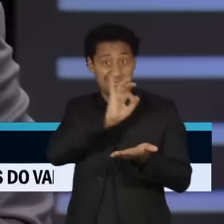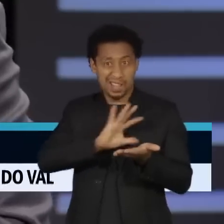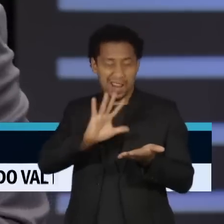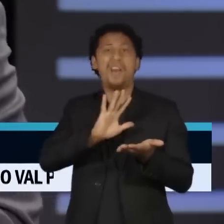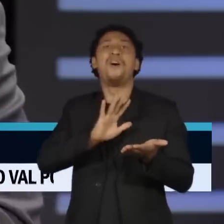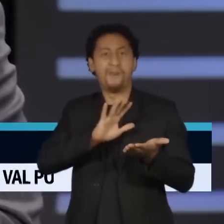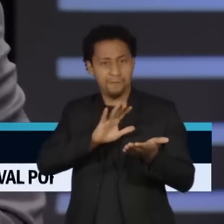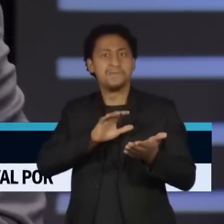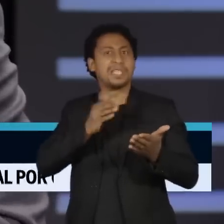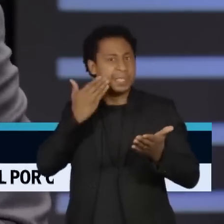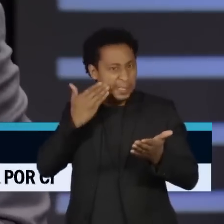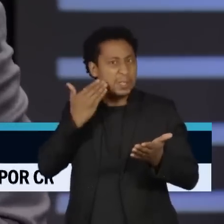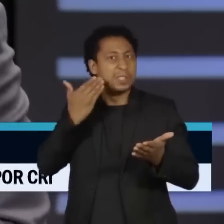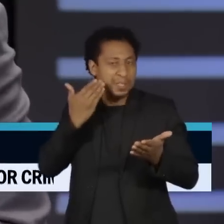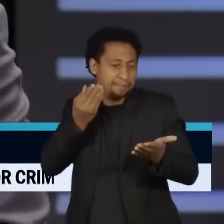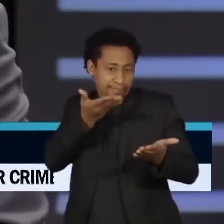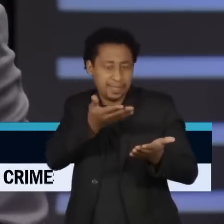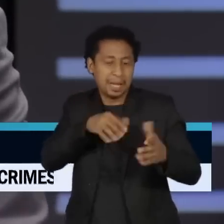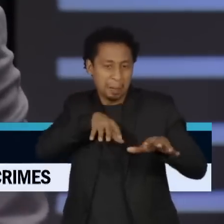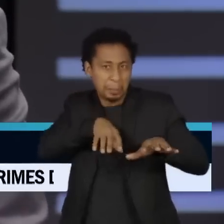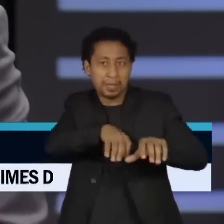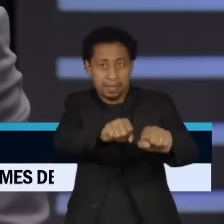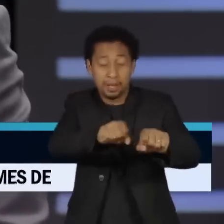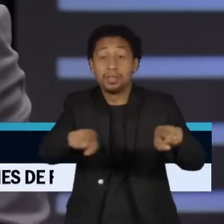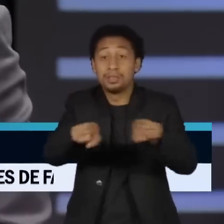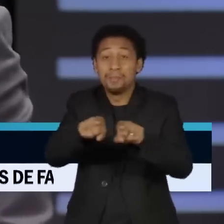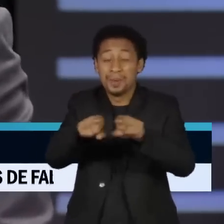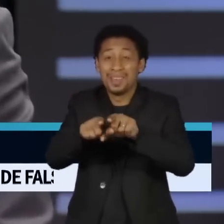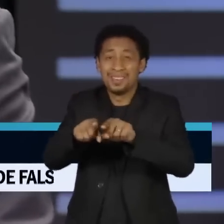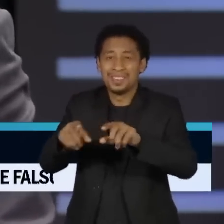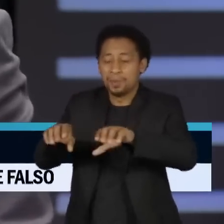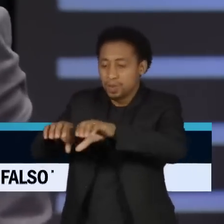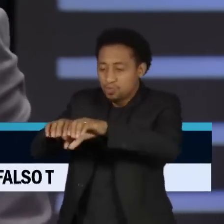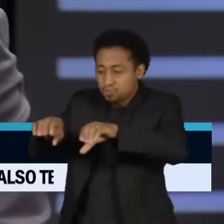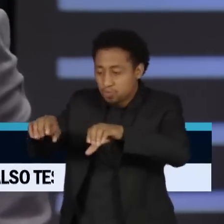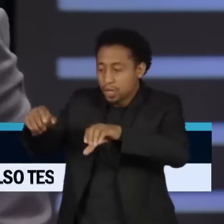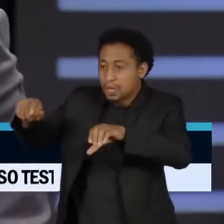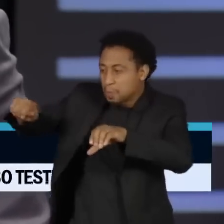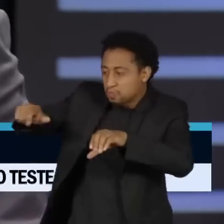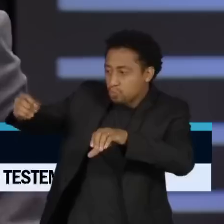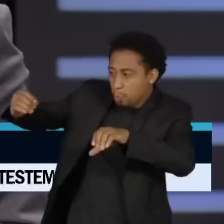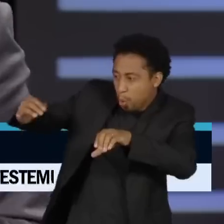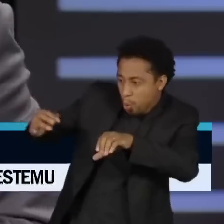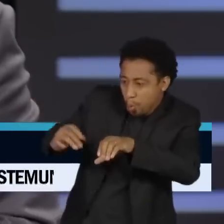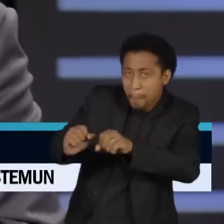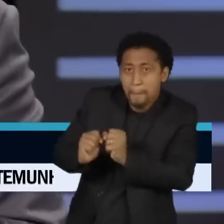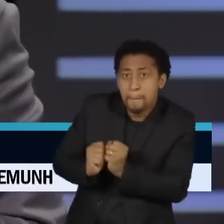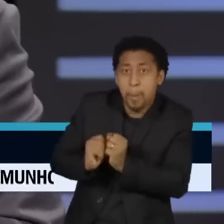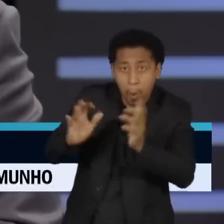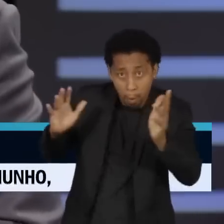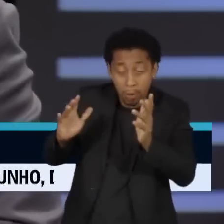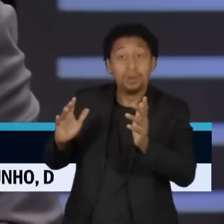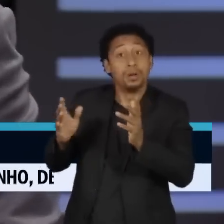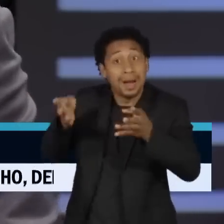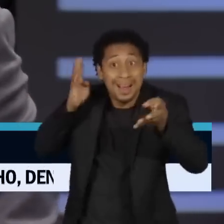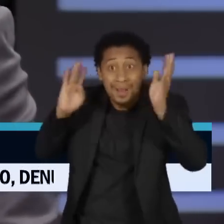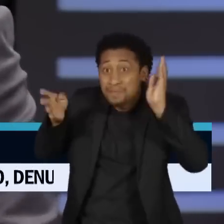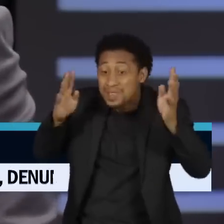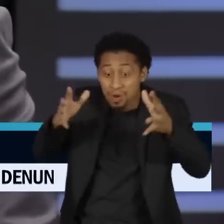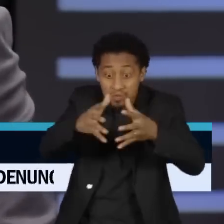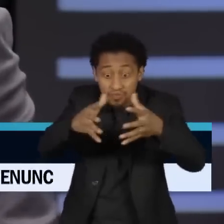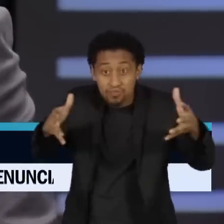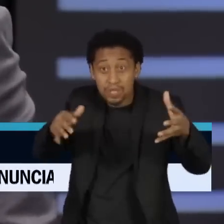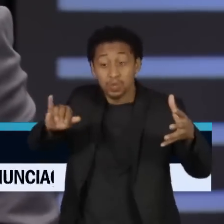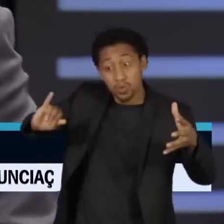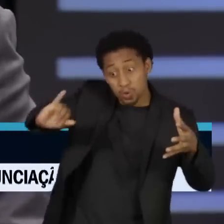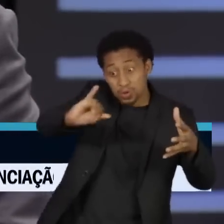de plantar uma bomba num caminhão de combustível para explodir o aeroporto de Brasília no dia 24 de dezembro. Tivemos a invasão